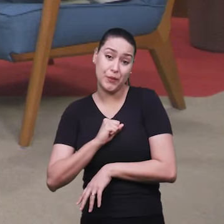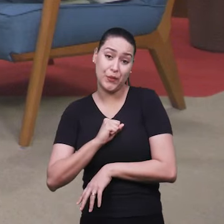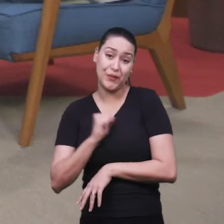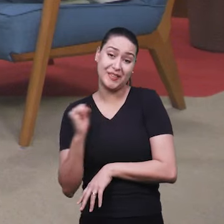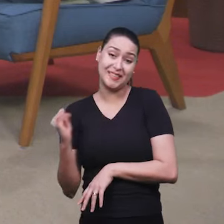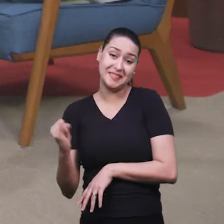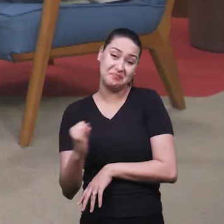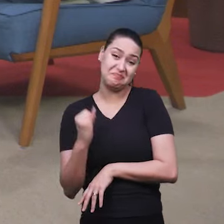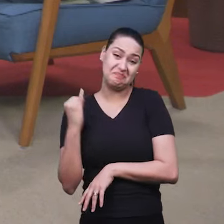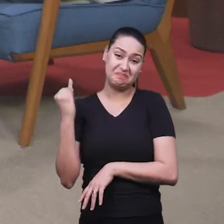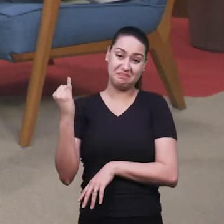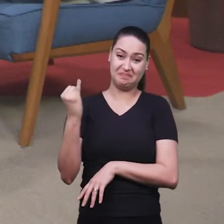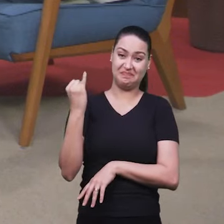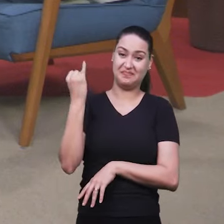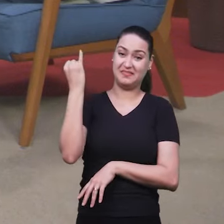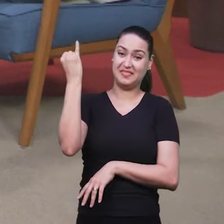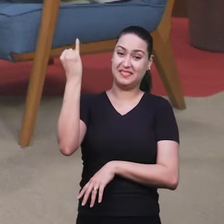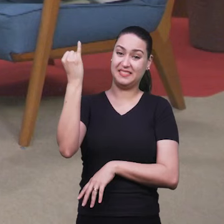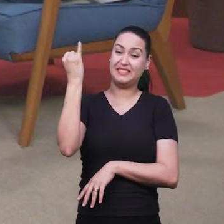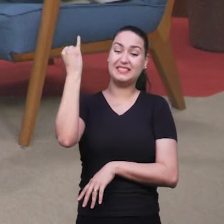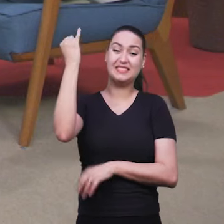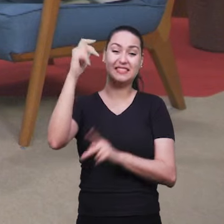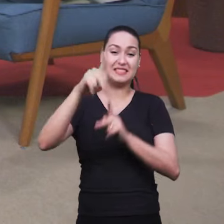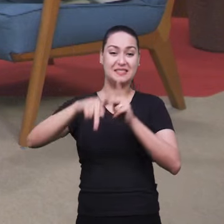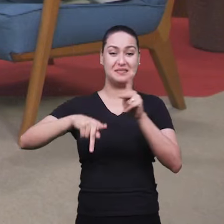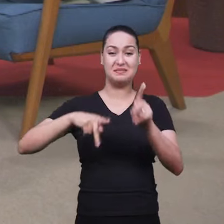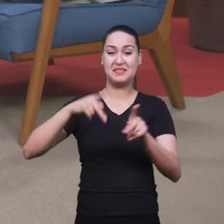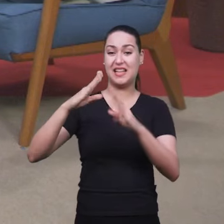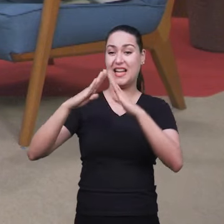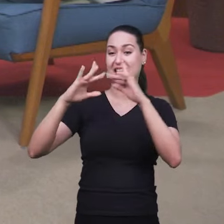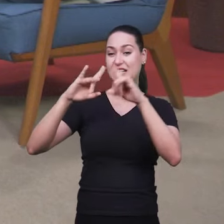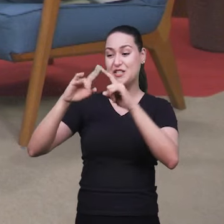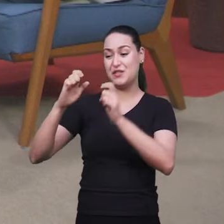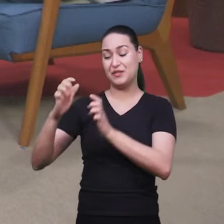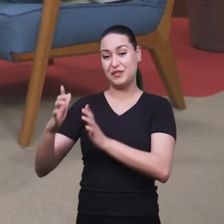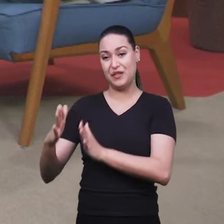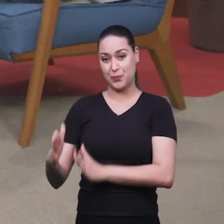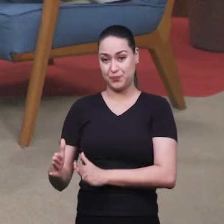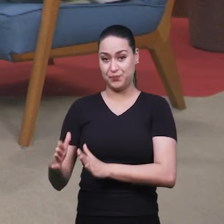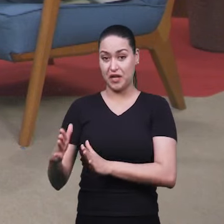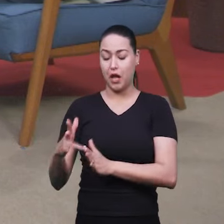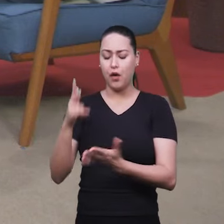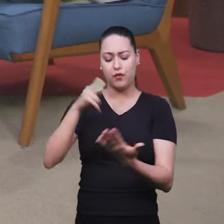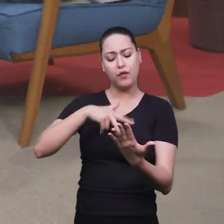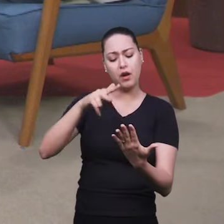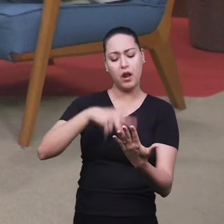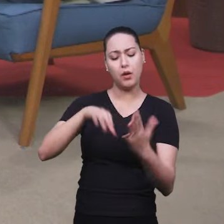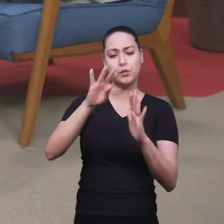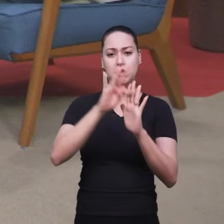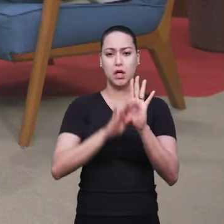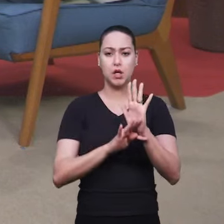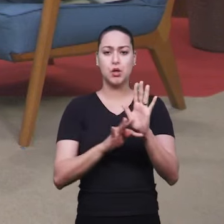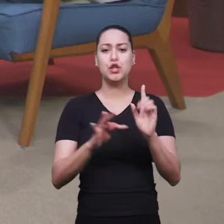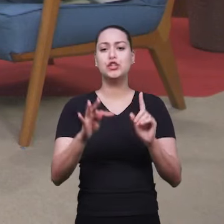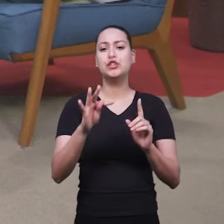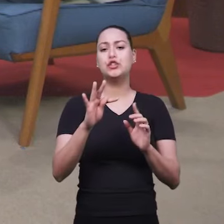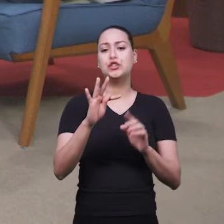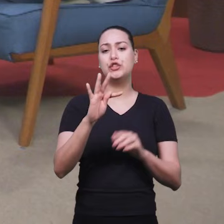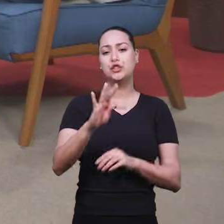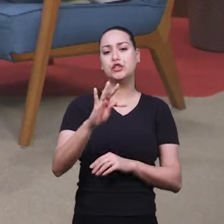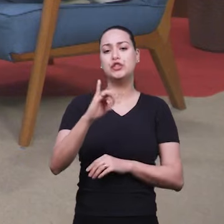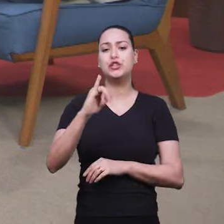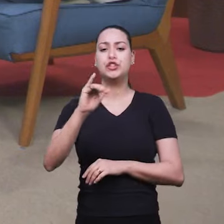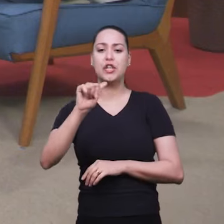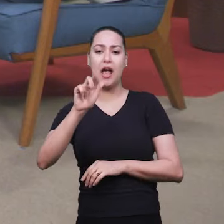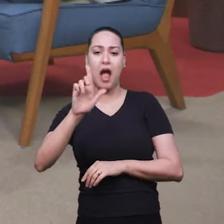amor e a importância deste povo, dessa igreja fiel para o Senhor. E eu vou ler um texto que fala sobre isso. Tiago, capítulo